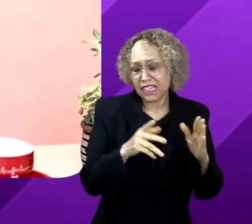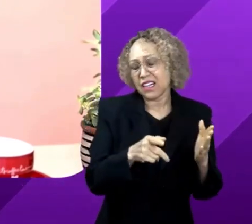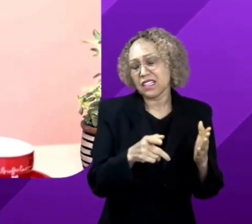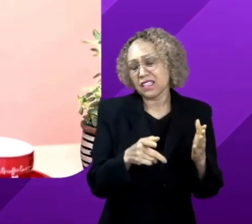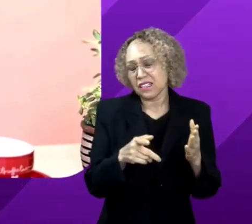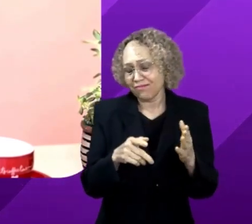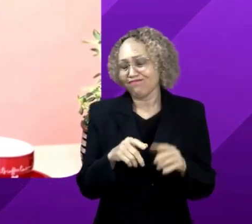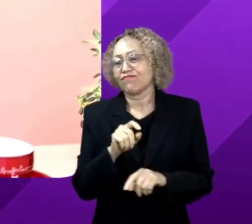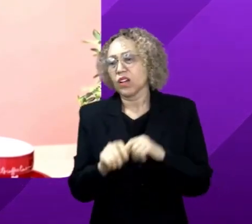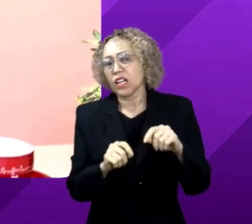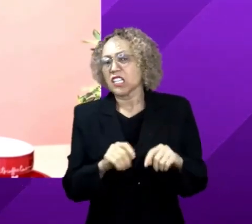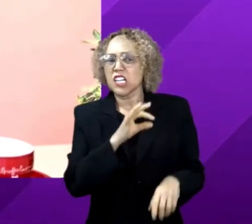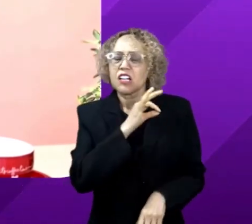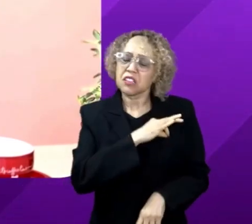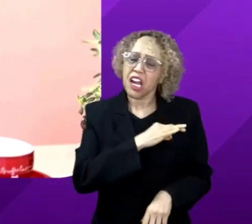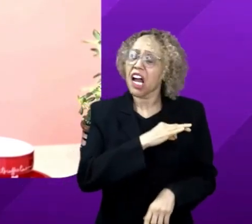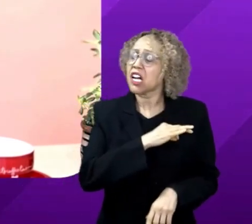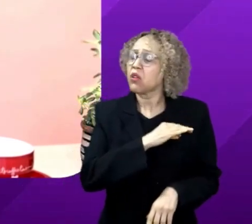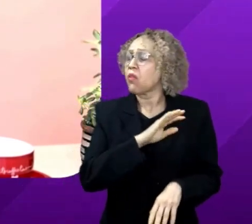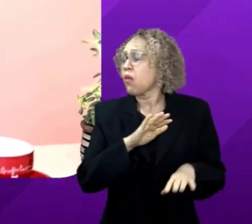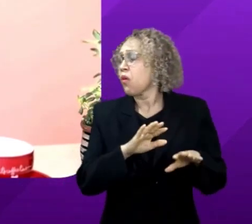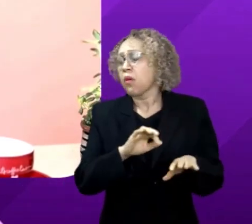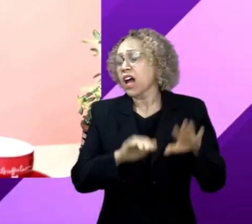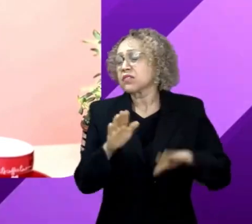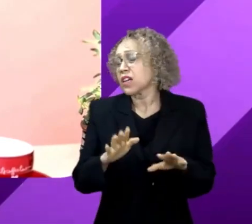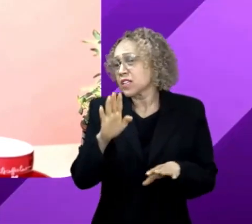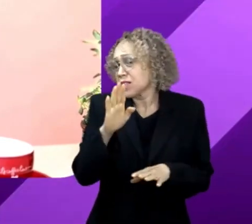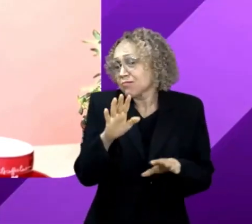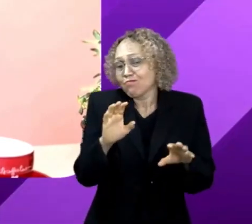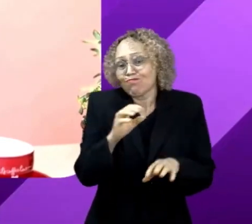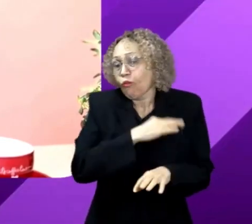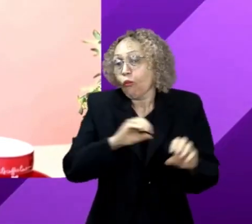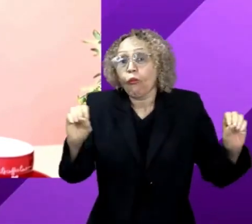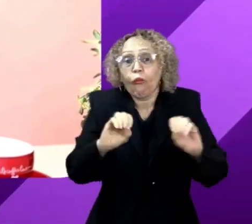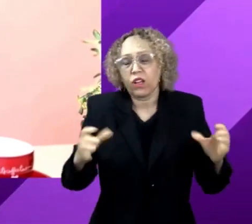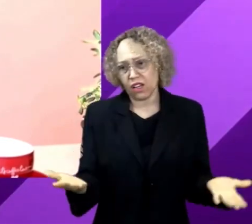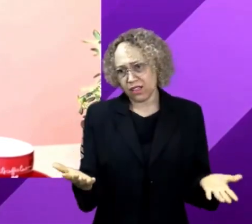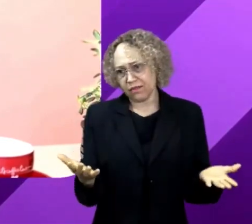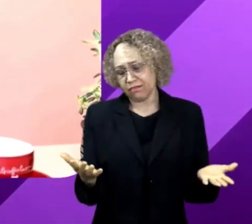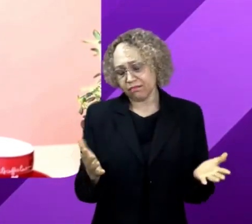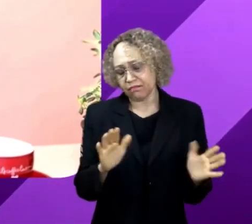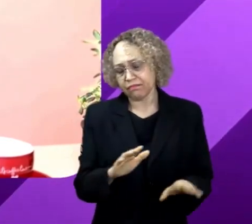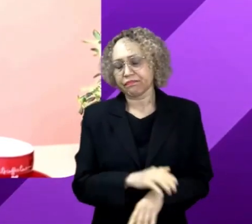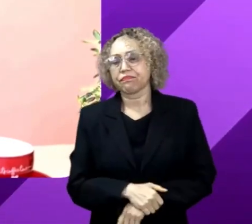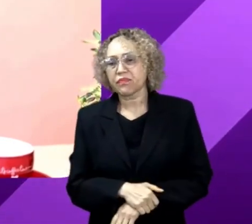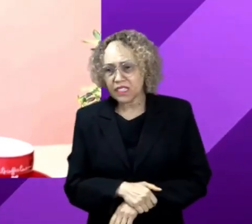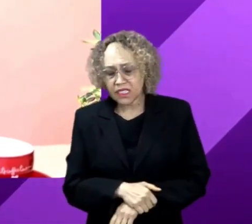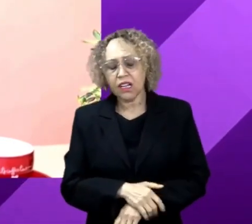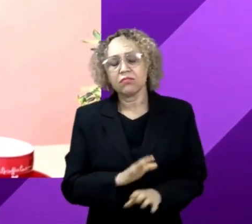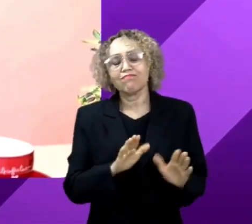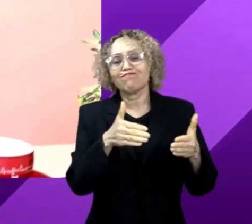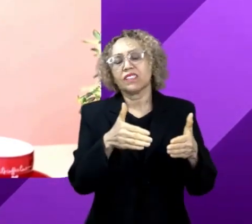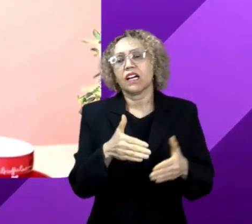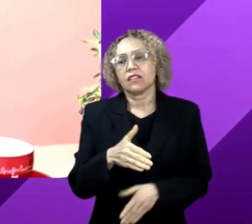conferir esses dados no IBGE de 2022, tá? E ainda com relação a esse dado que abrange mulheres negras,